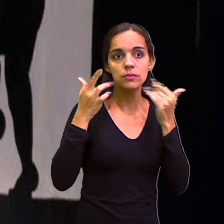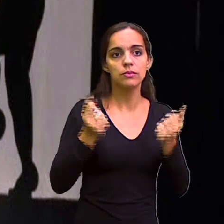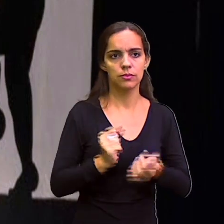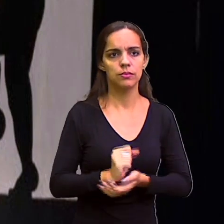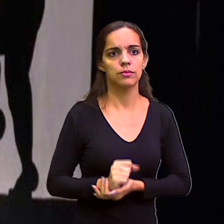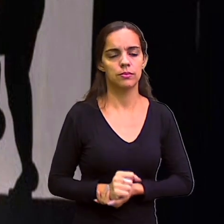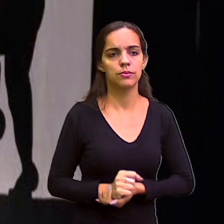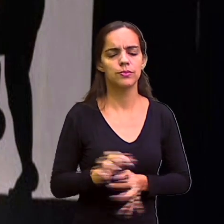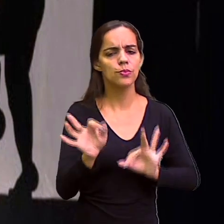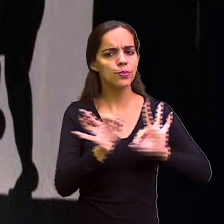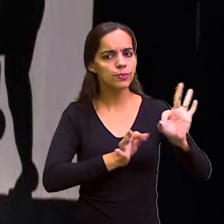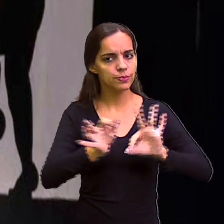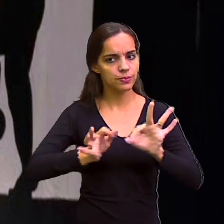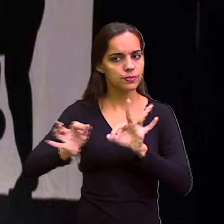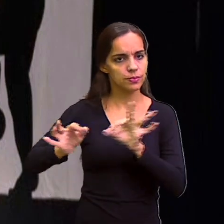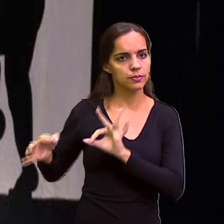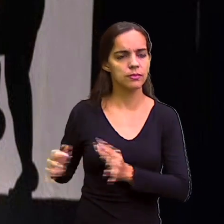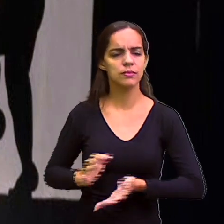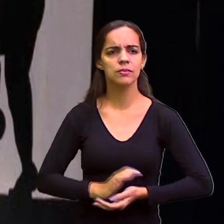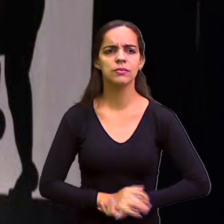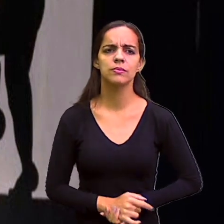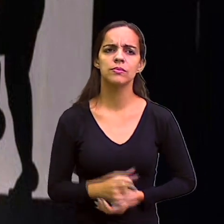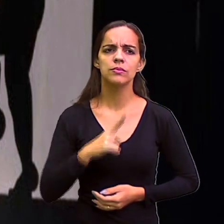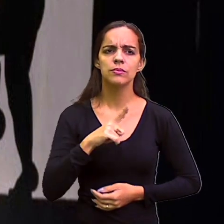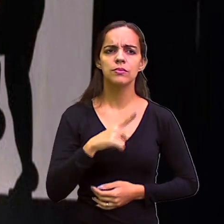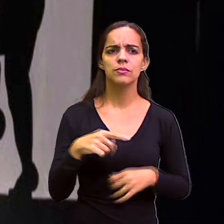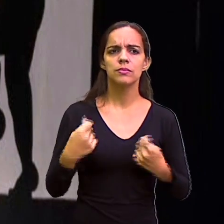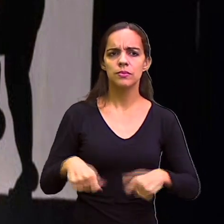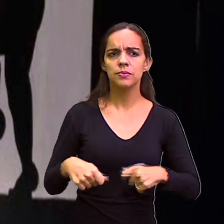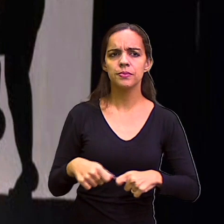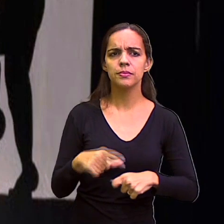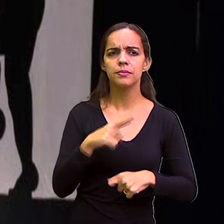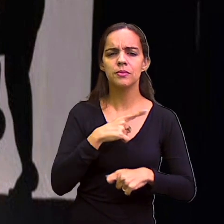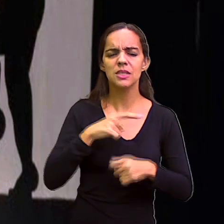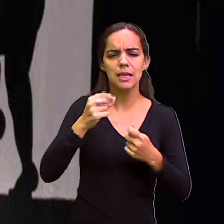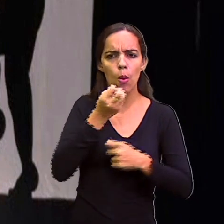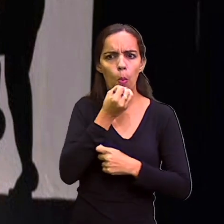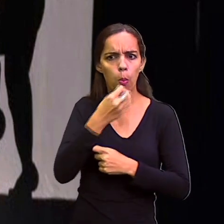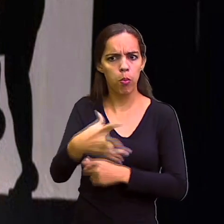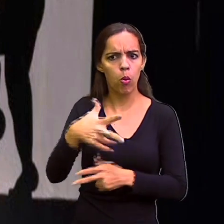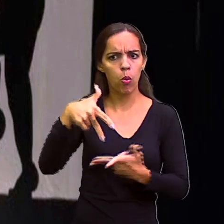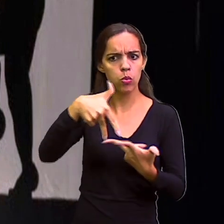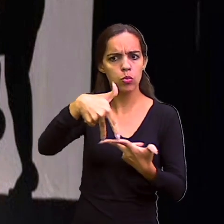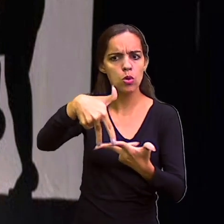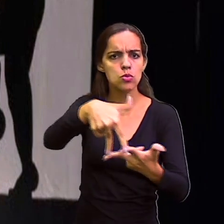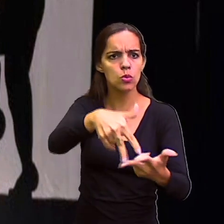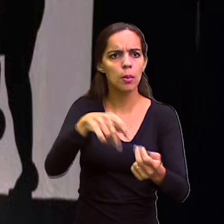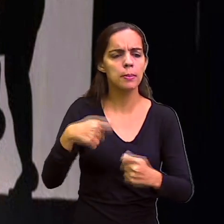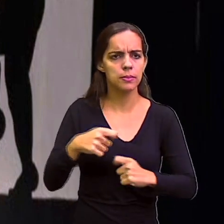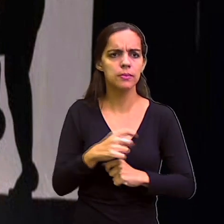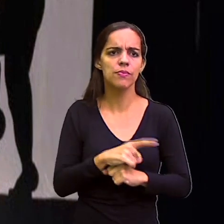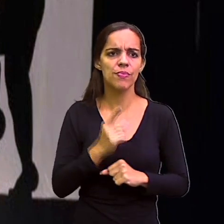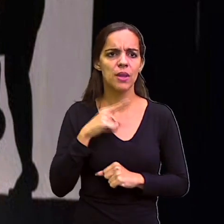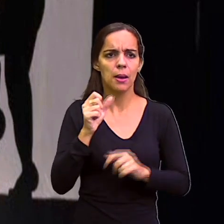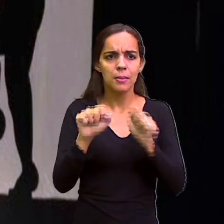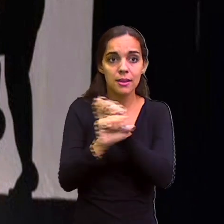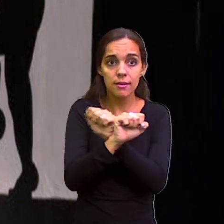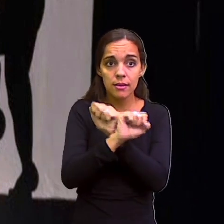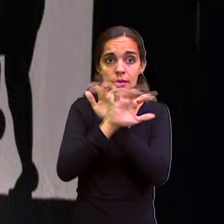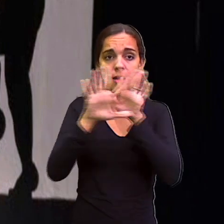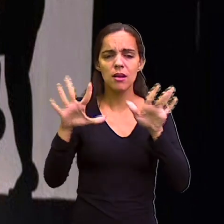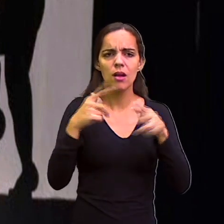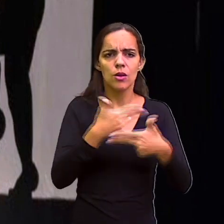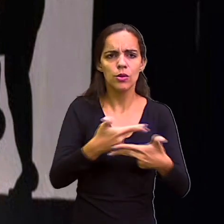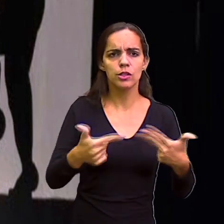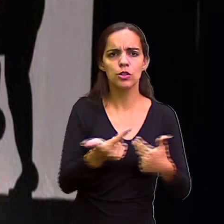tecido, o que for preparado, obtém-se uma boa sombra, bem definida e escura. Outros 3